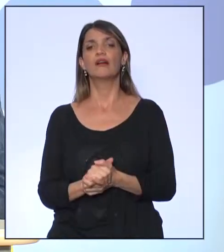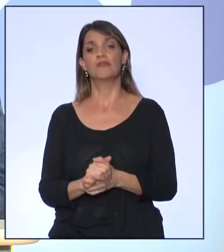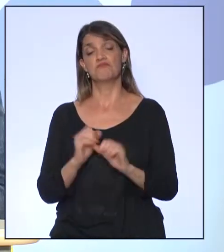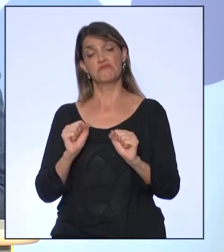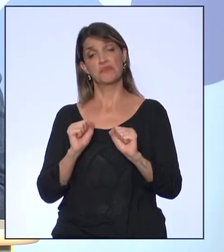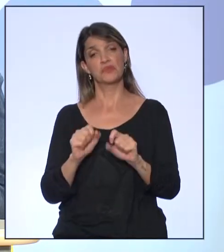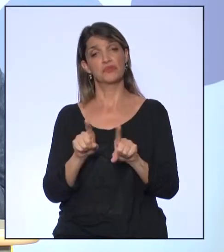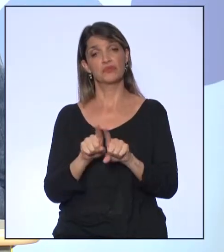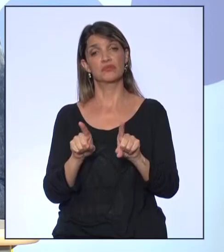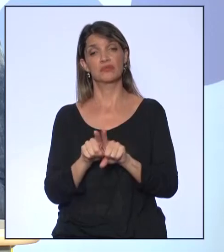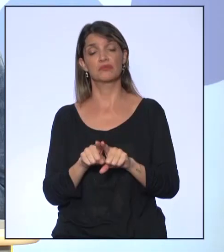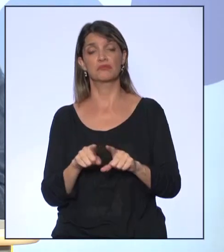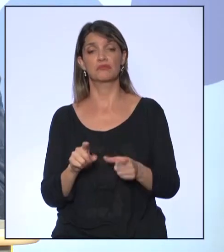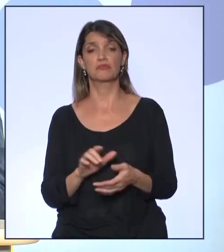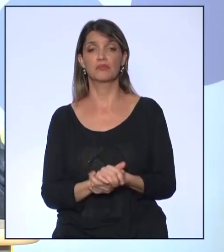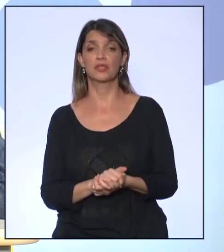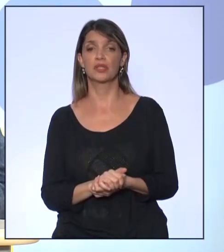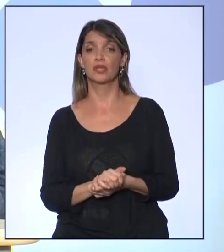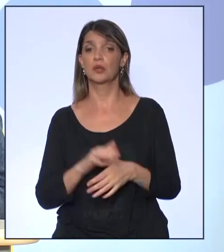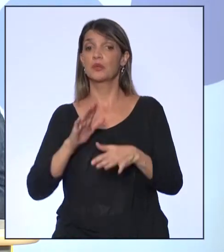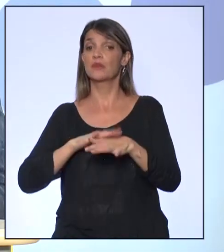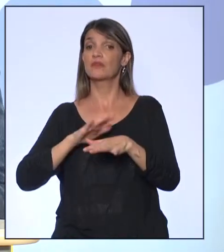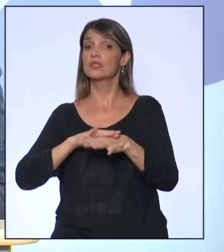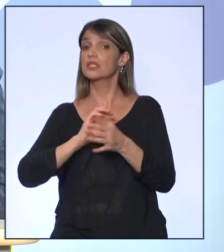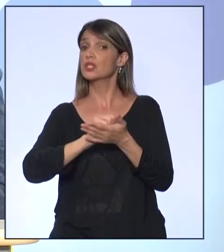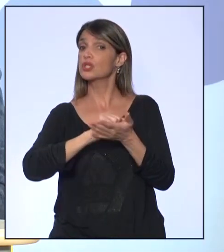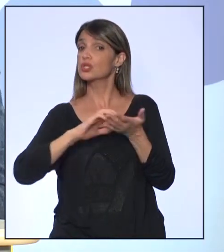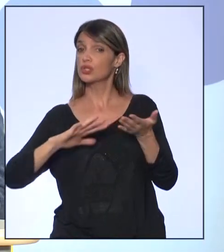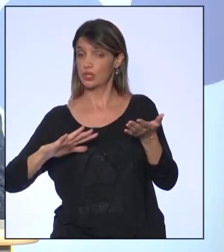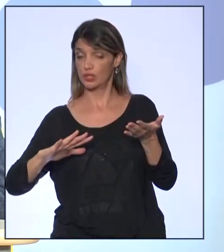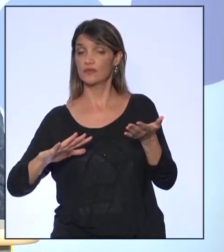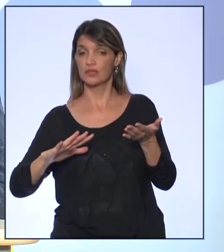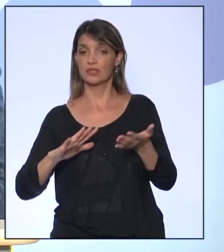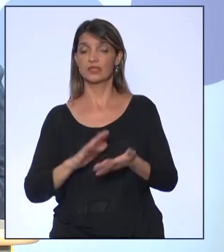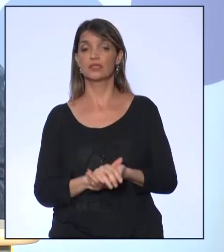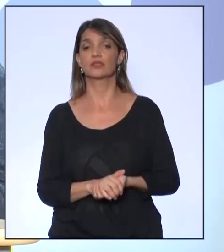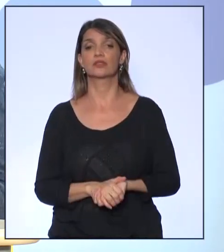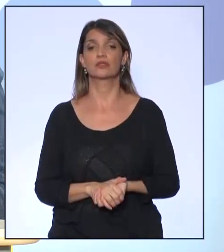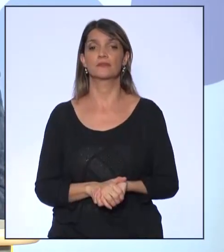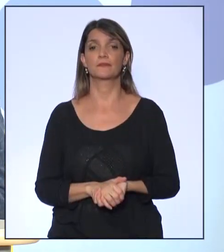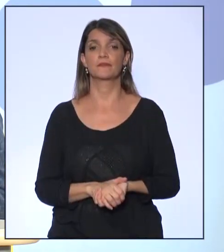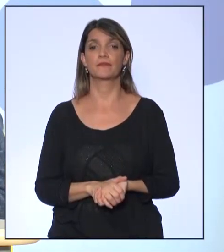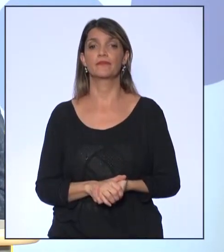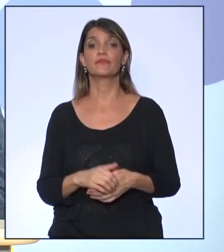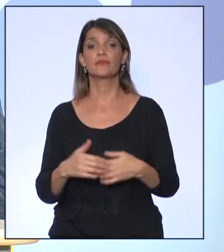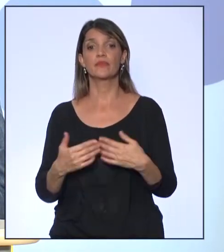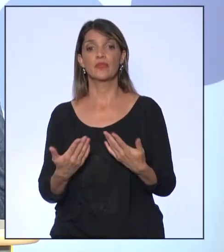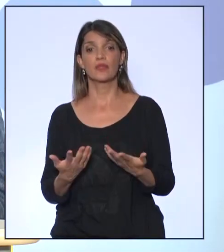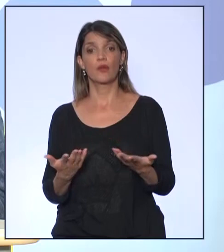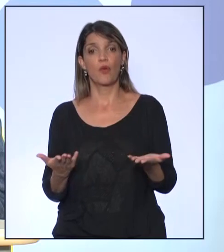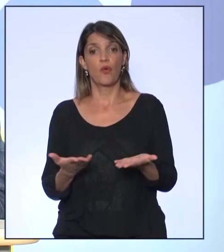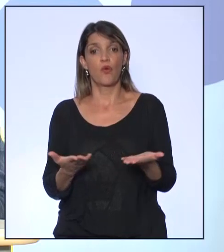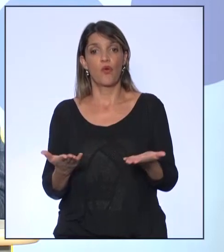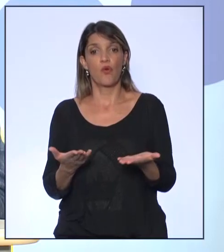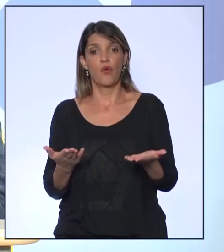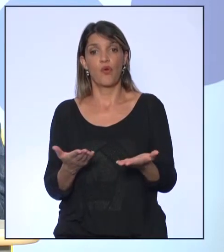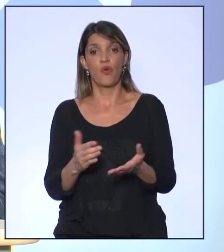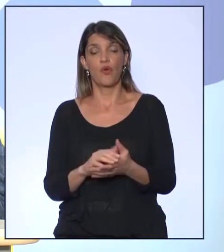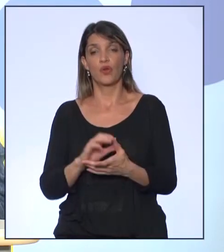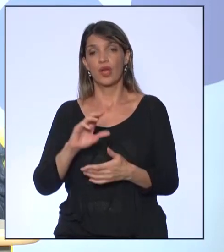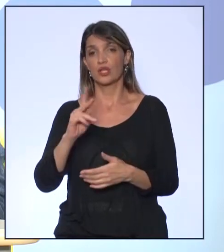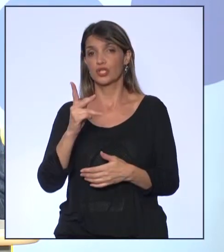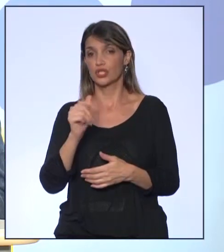né, conseguir aí realizar, tá, tudo isso. Então, olha só, gente, agora vou abrir aqui para